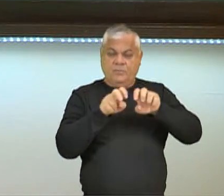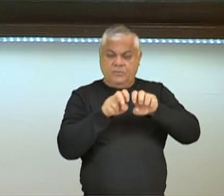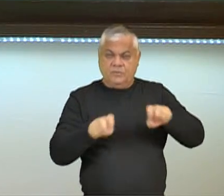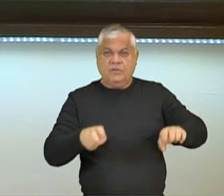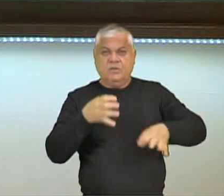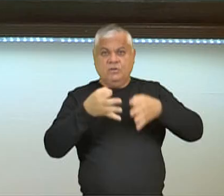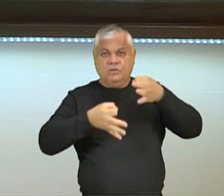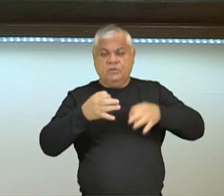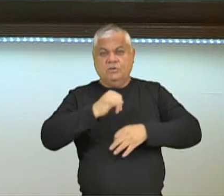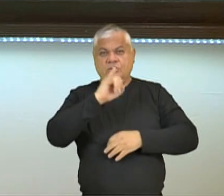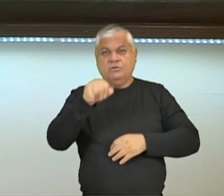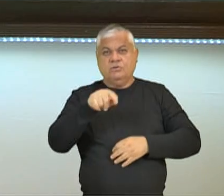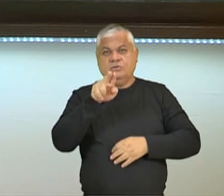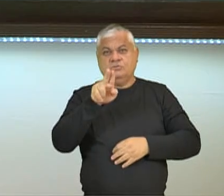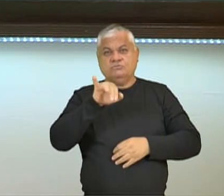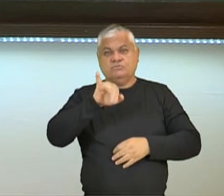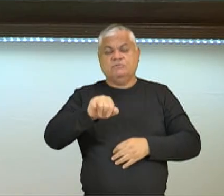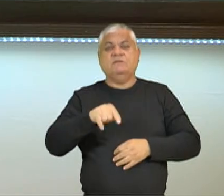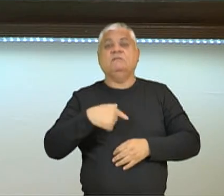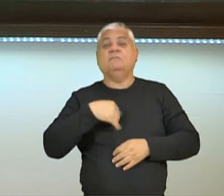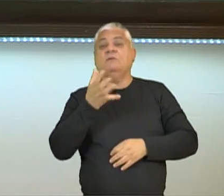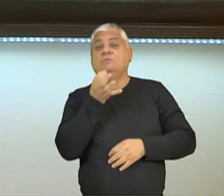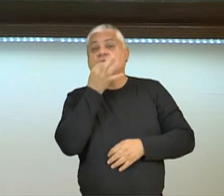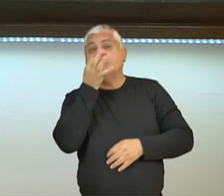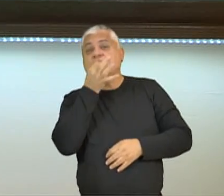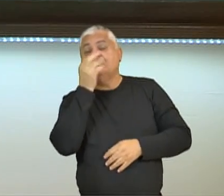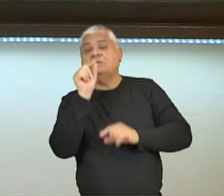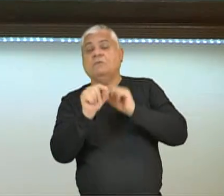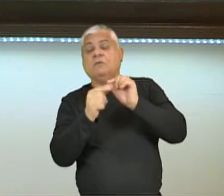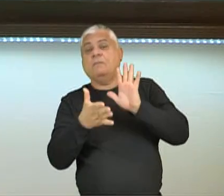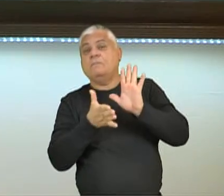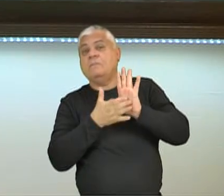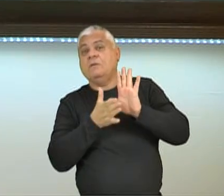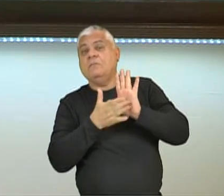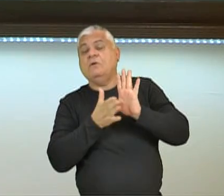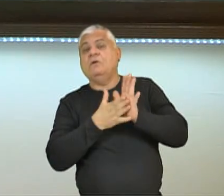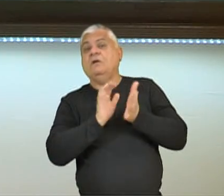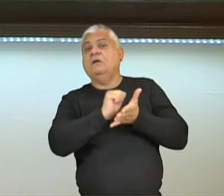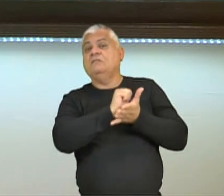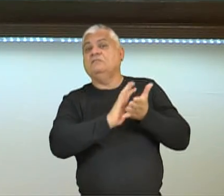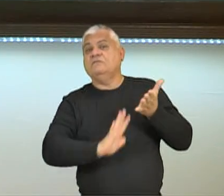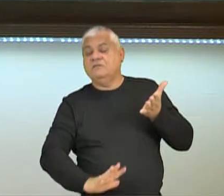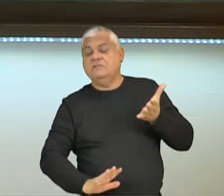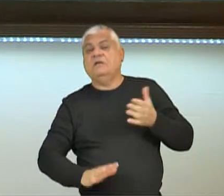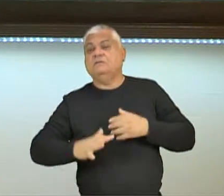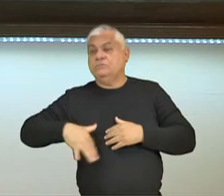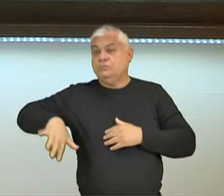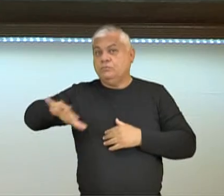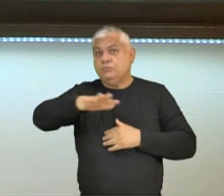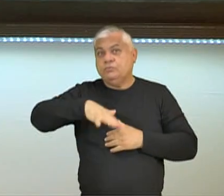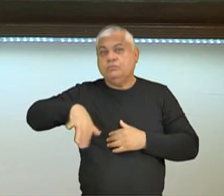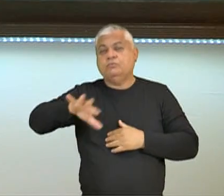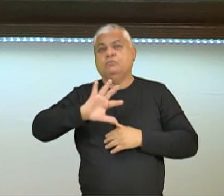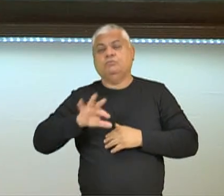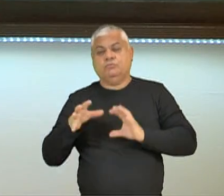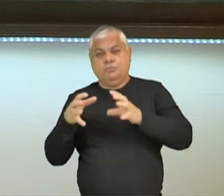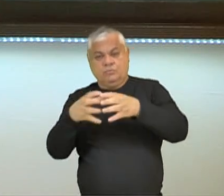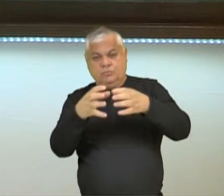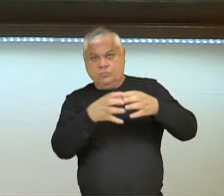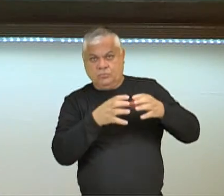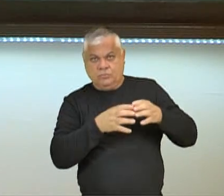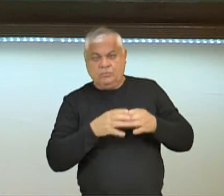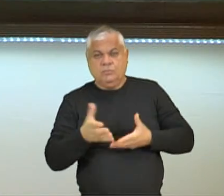um júri simulado e uma sugestão, né, uma proposta de atividade envolvendo aí